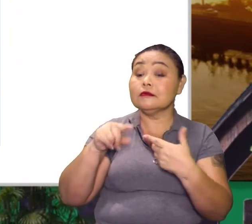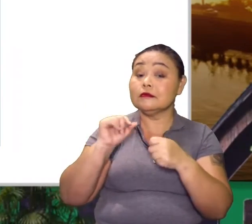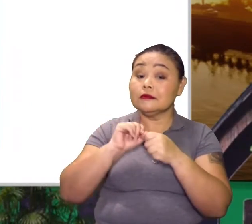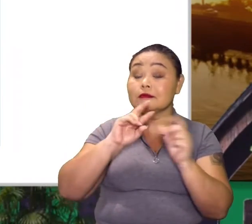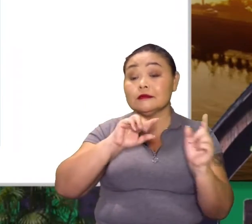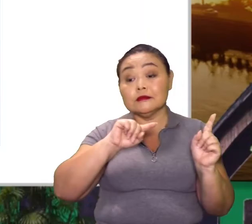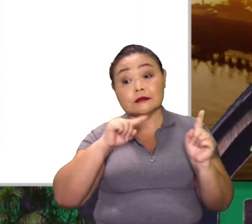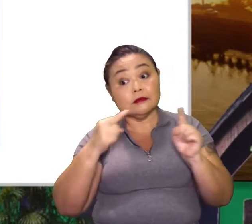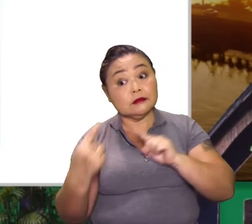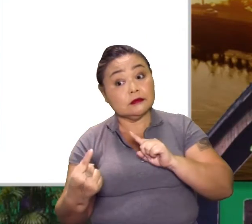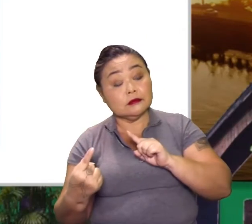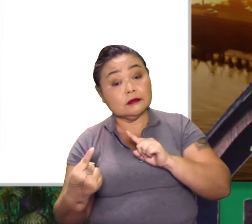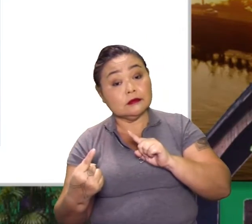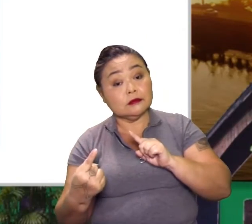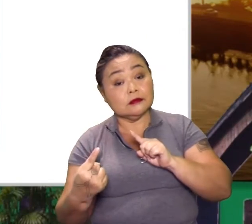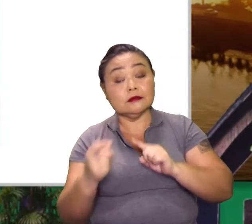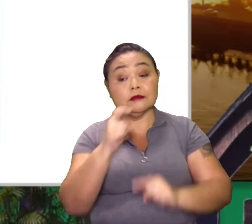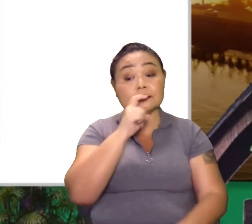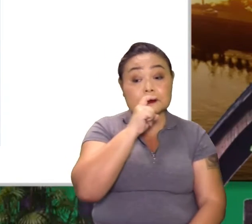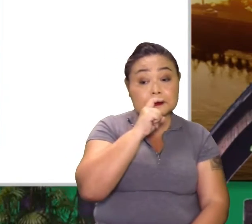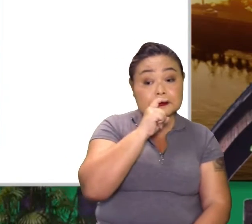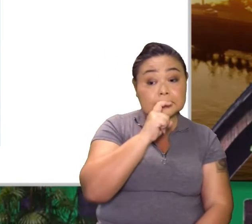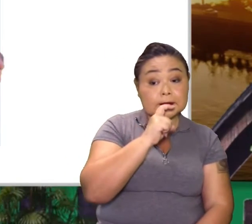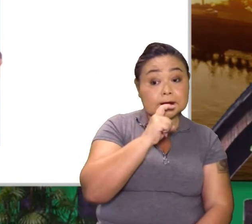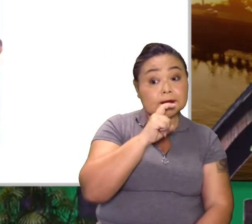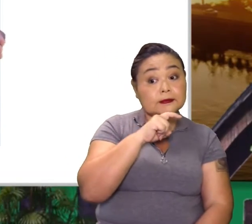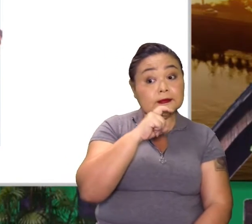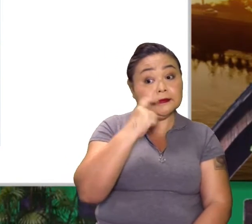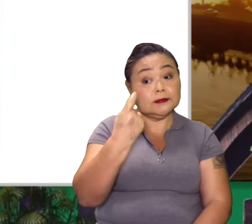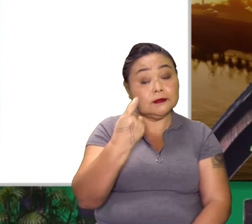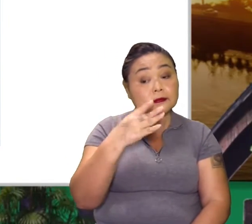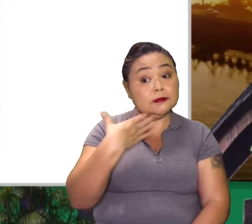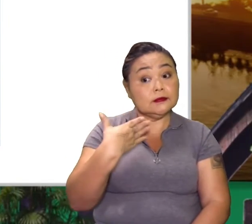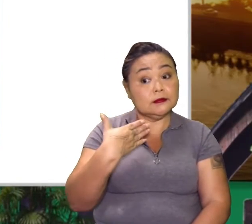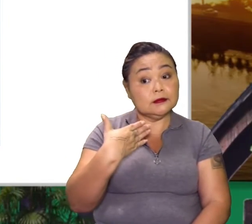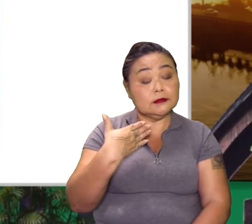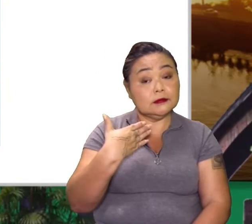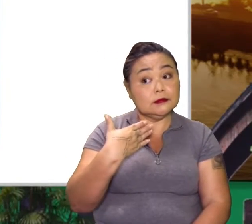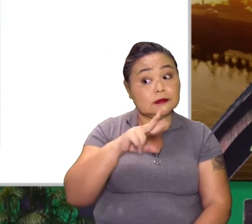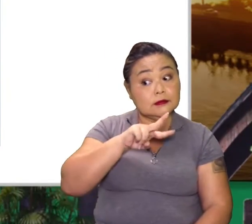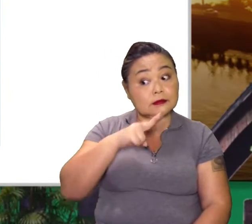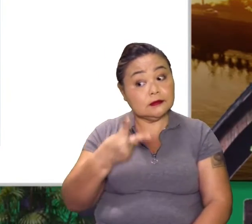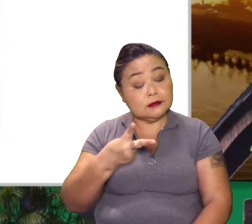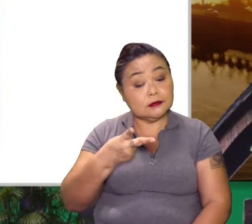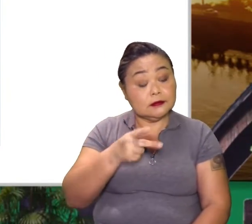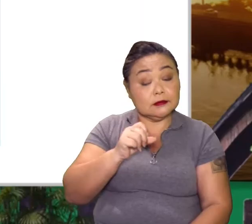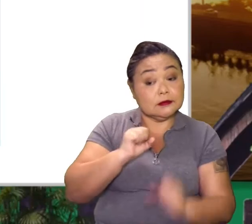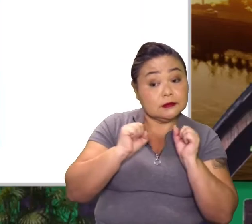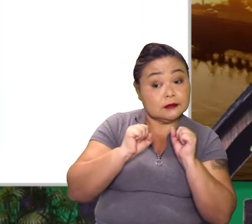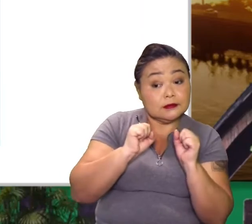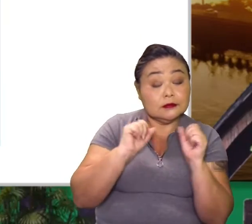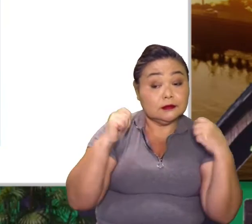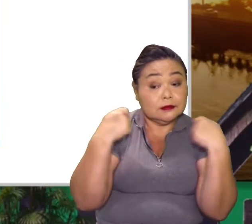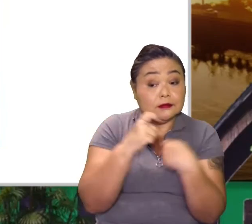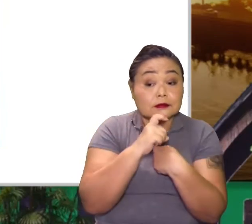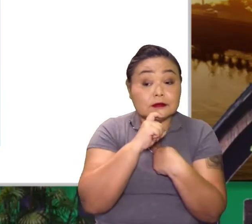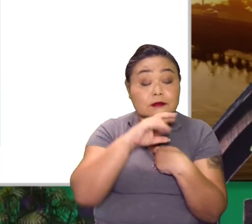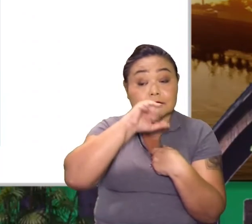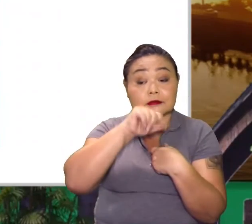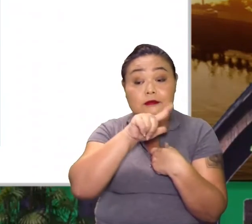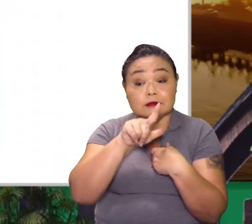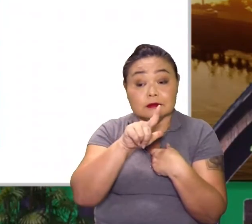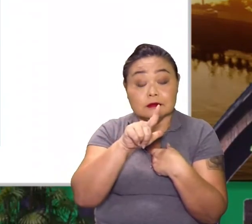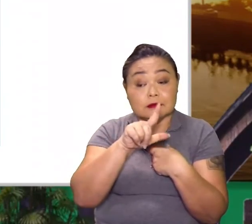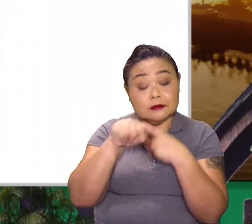nossa transição do inverno para o verão. Deu frio no mês de